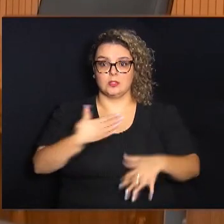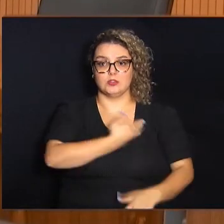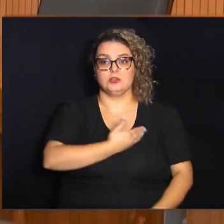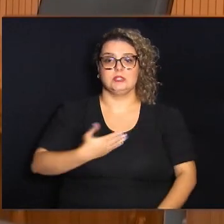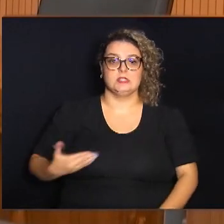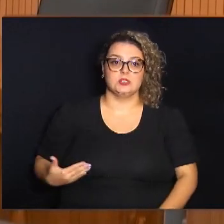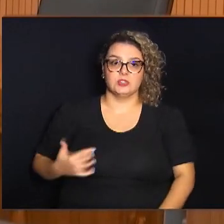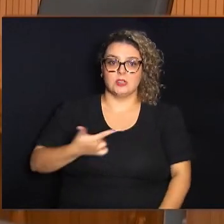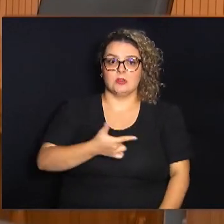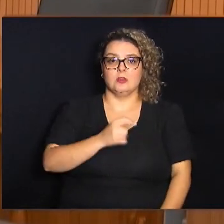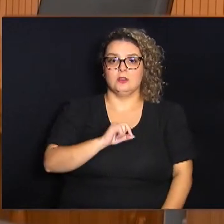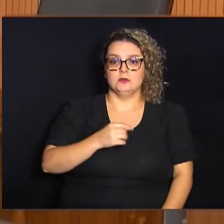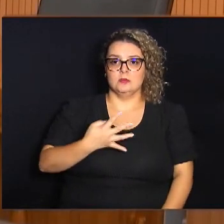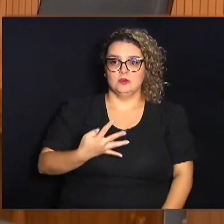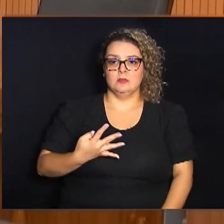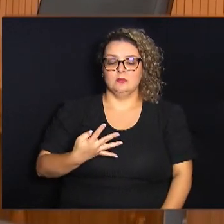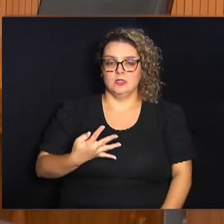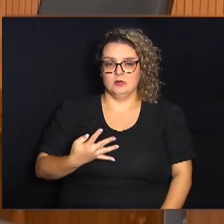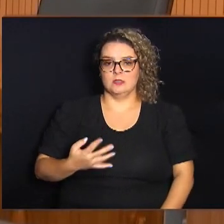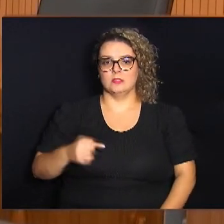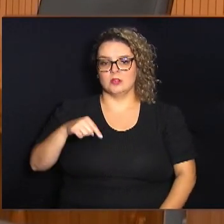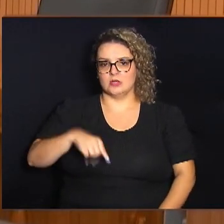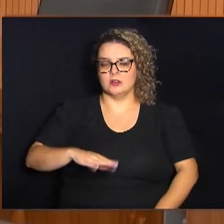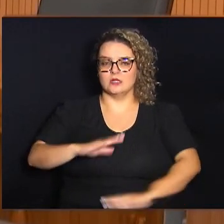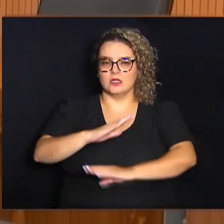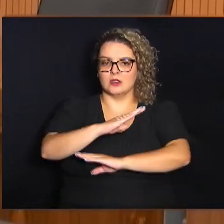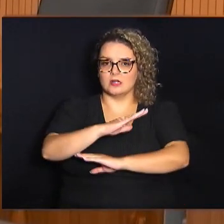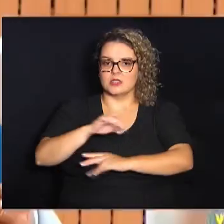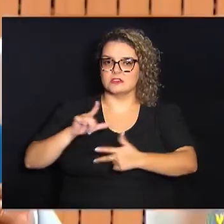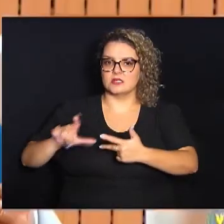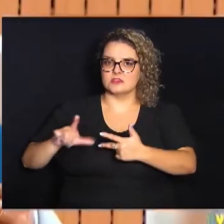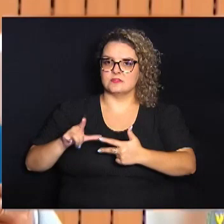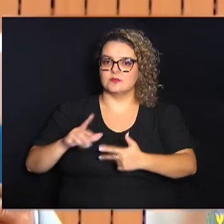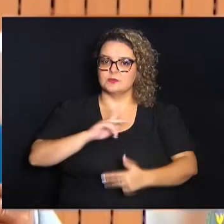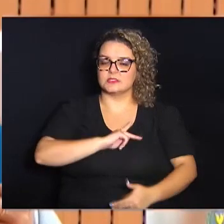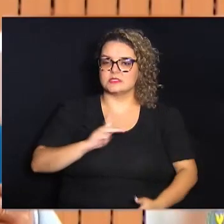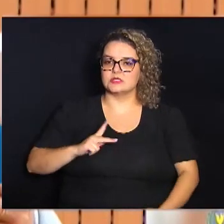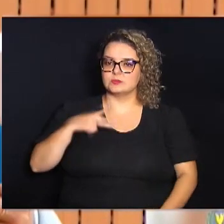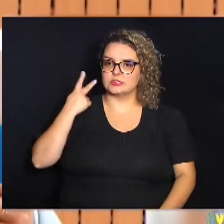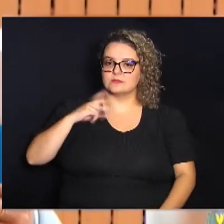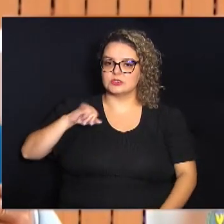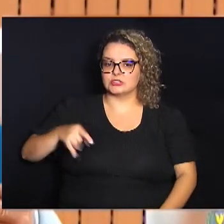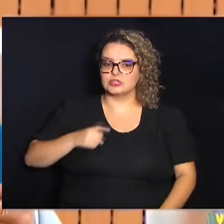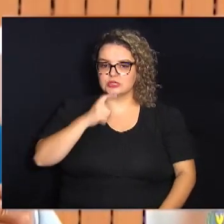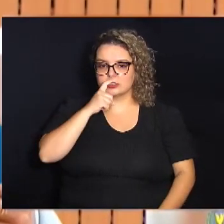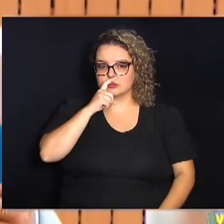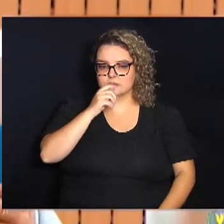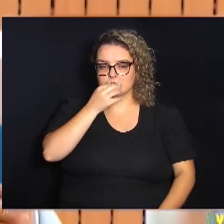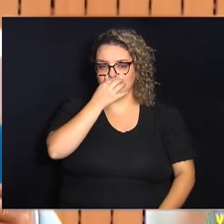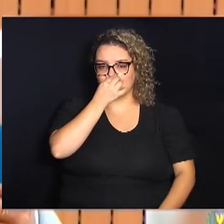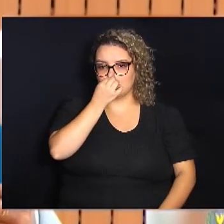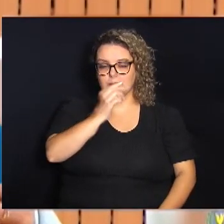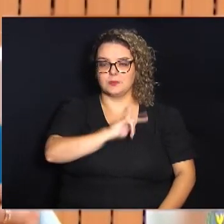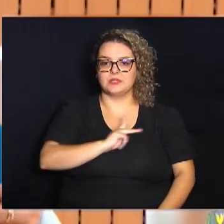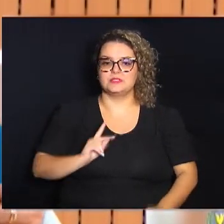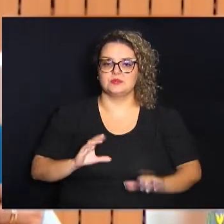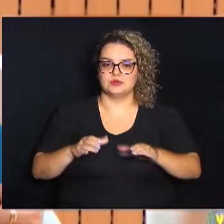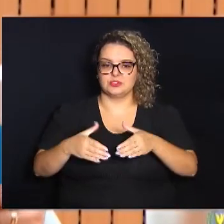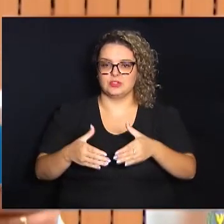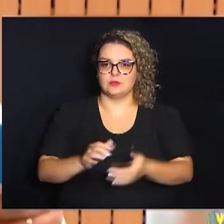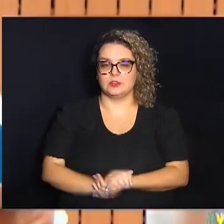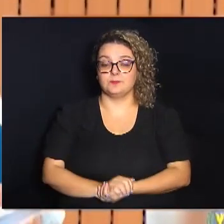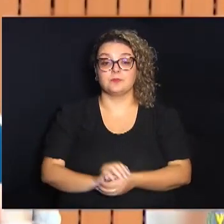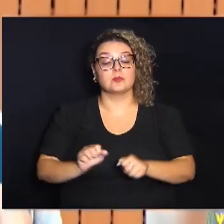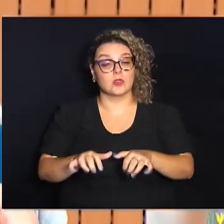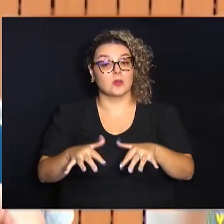de 2024 na Casa Legislativa. A reunião foi presidida pelo vereador Jorge Schneider, presidente da comissão. Na